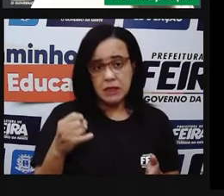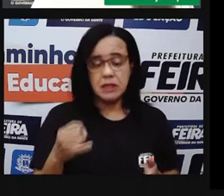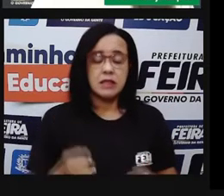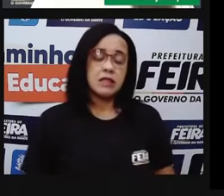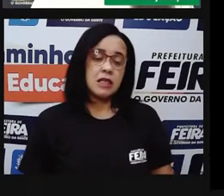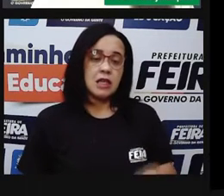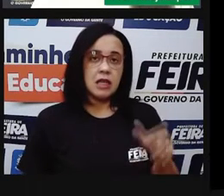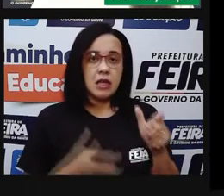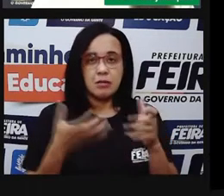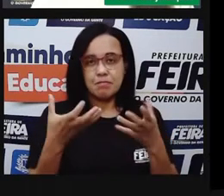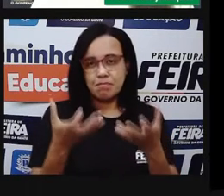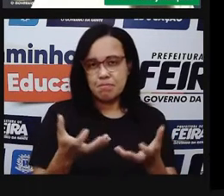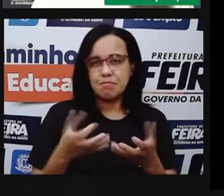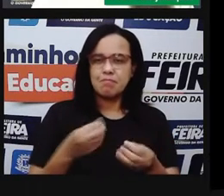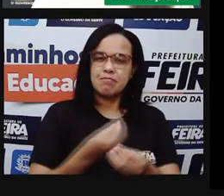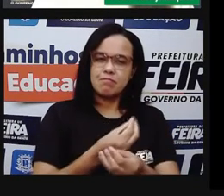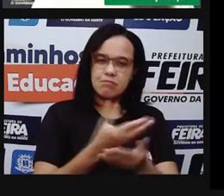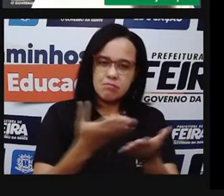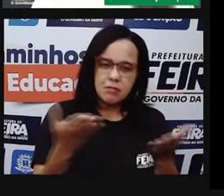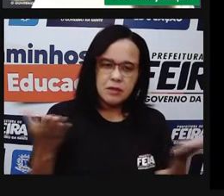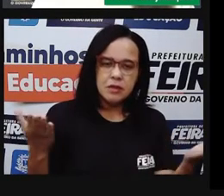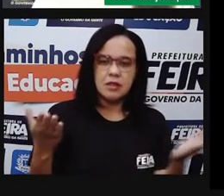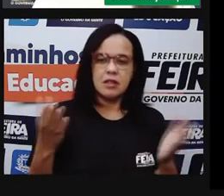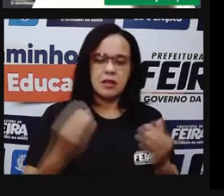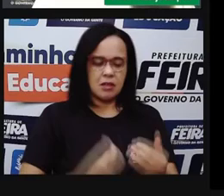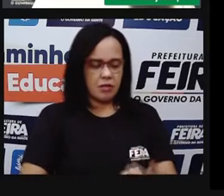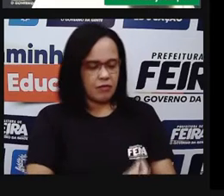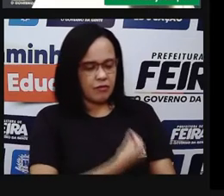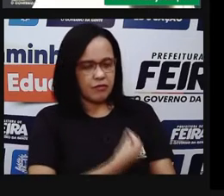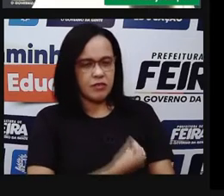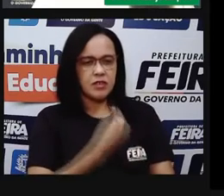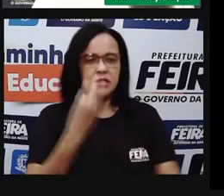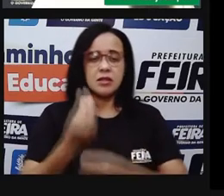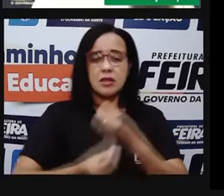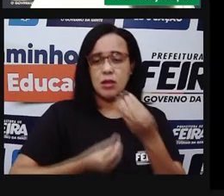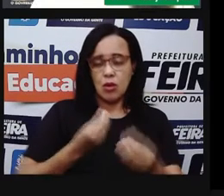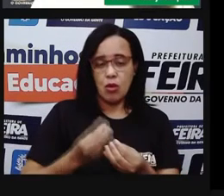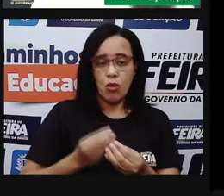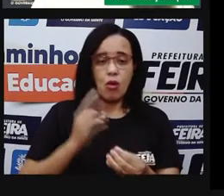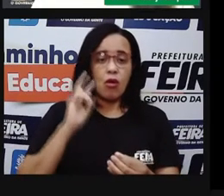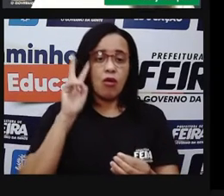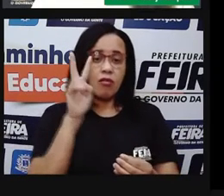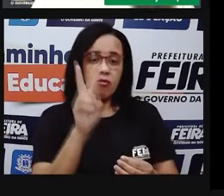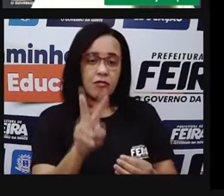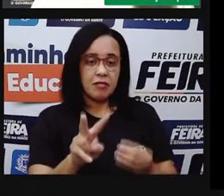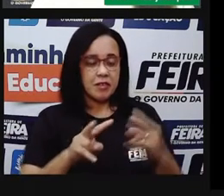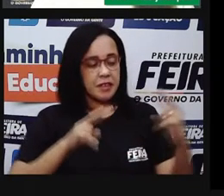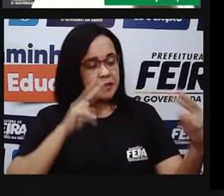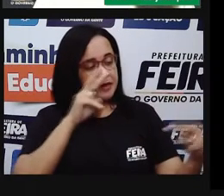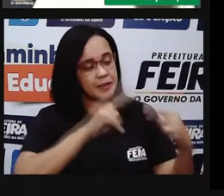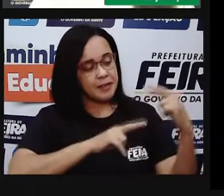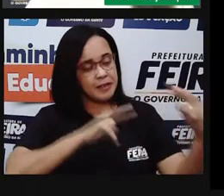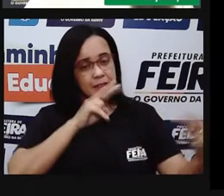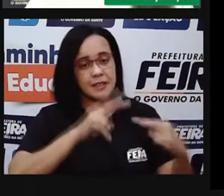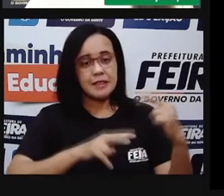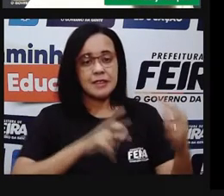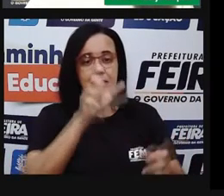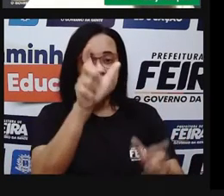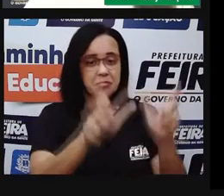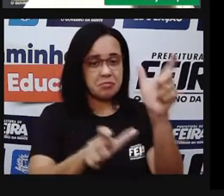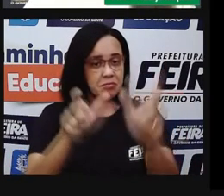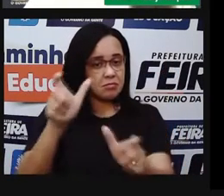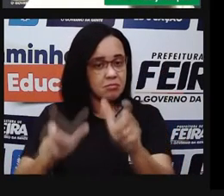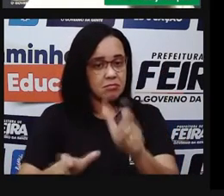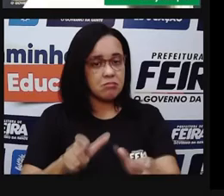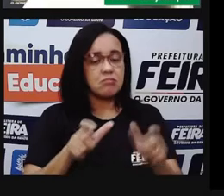darei a capacidade de ver a si mesmo através dos meus olhos. Só então você perceberia como